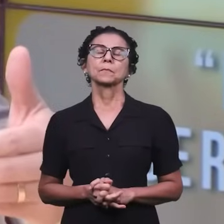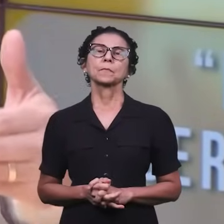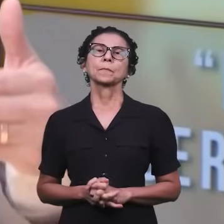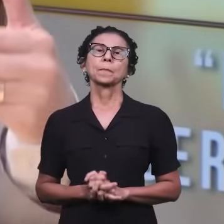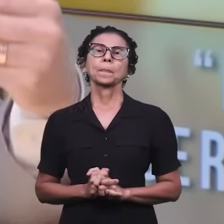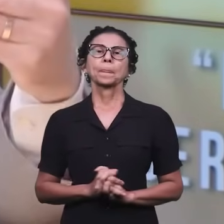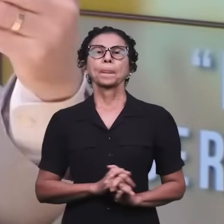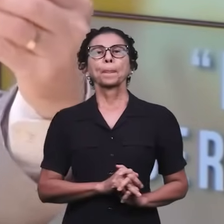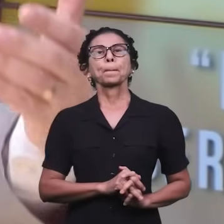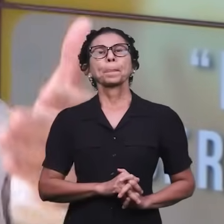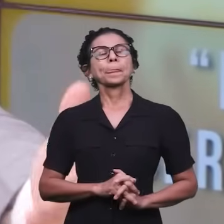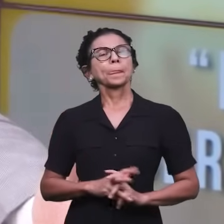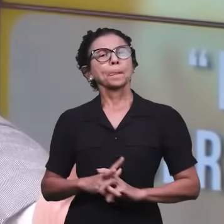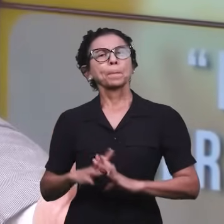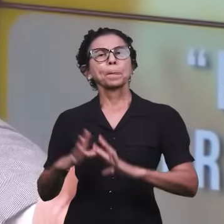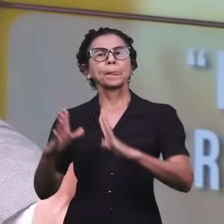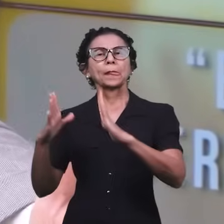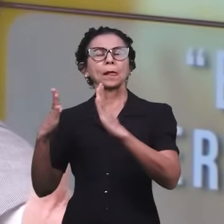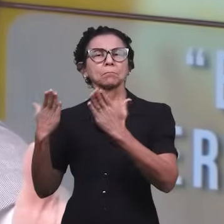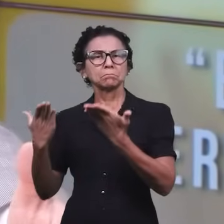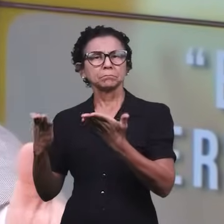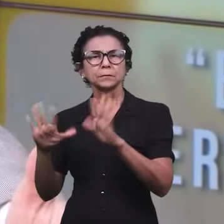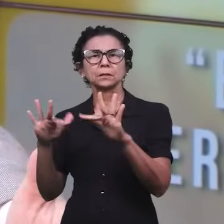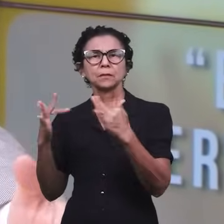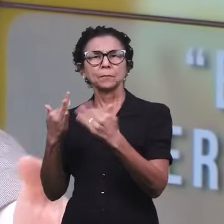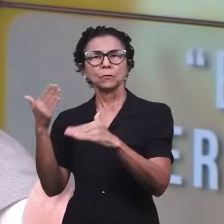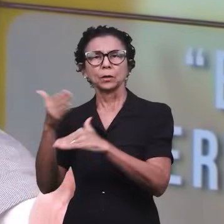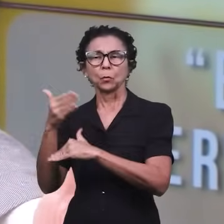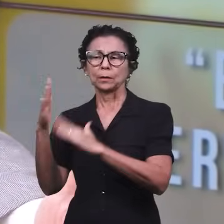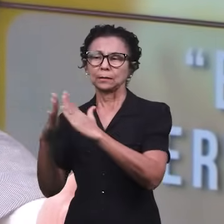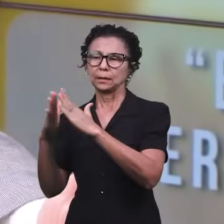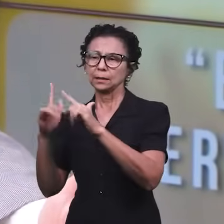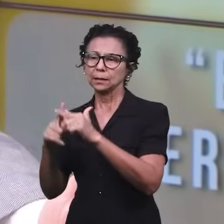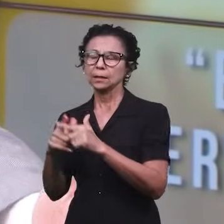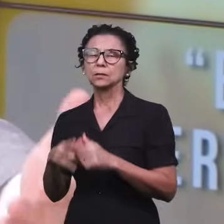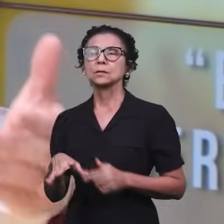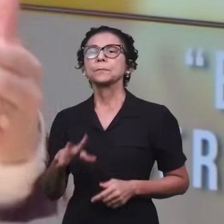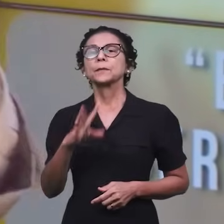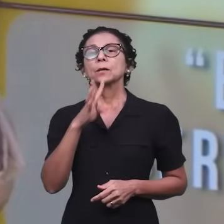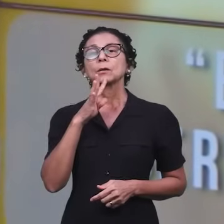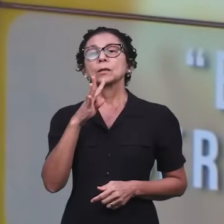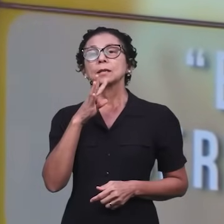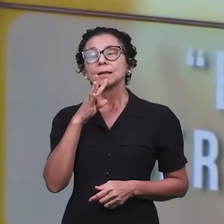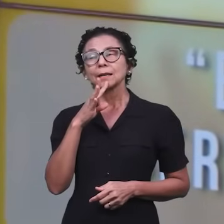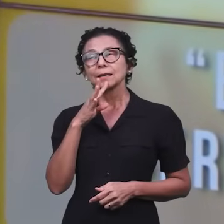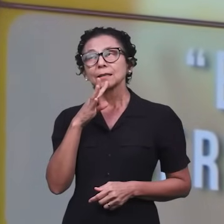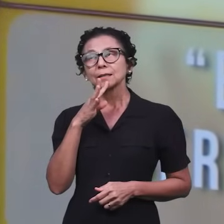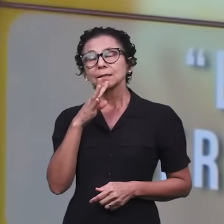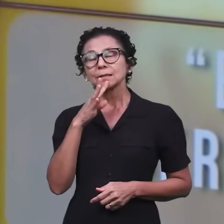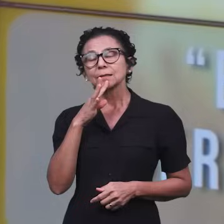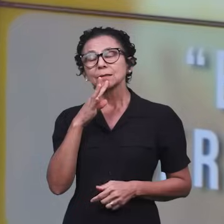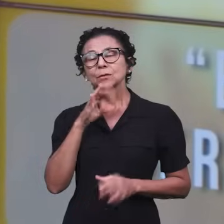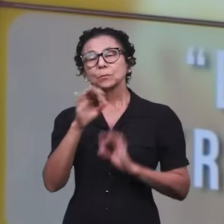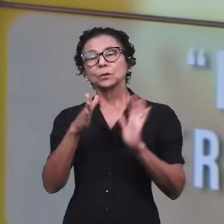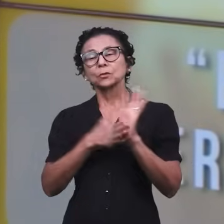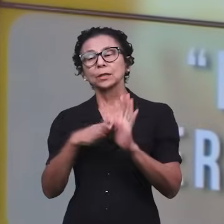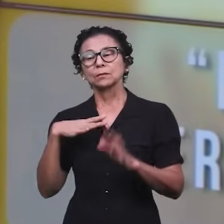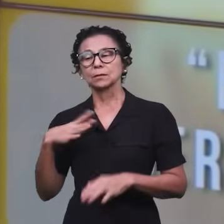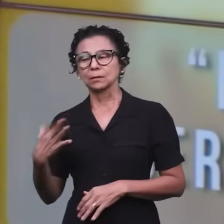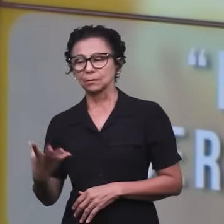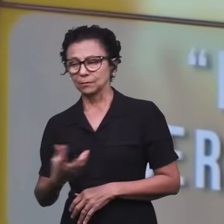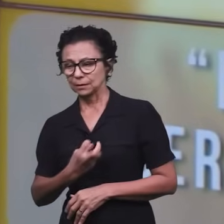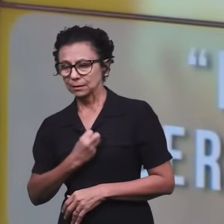igrejas, ouvem a mensagem de vida e salvação do Senhor, mas ao retorno para o convívio familiar,